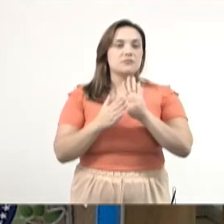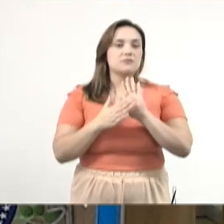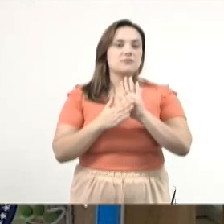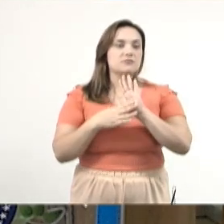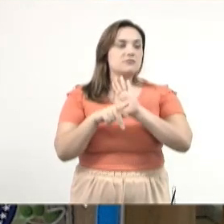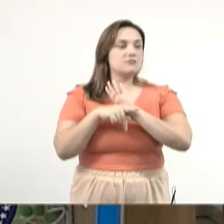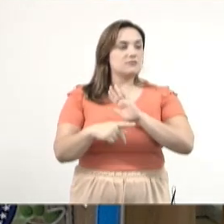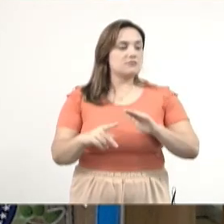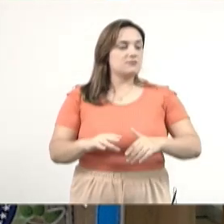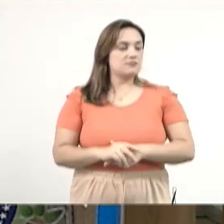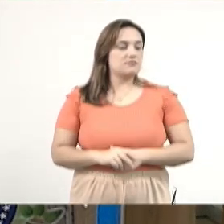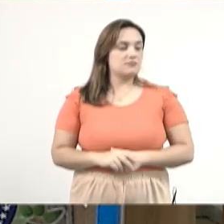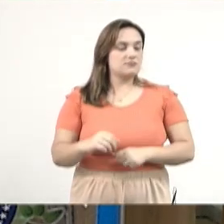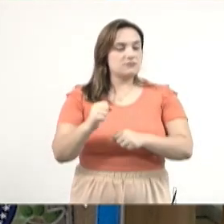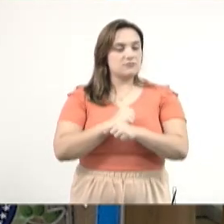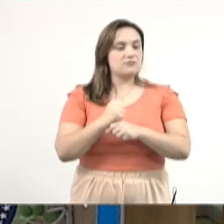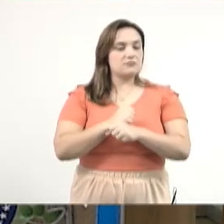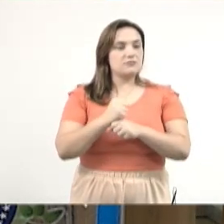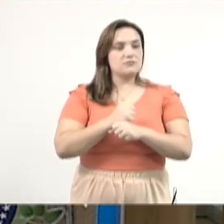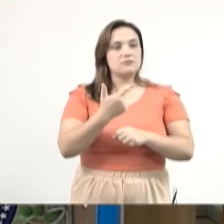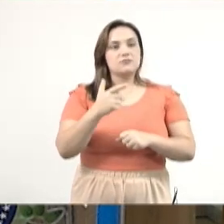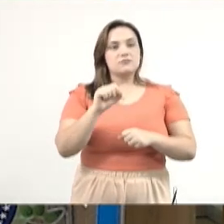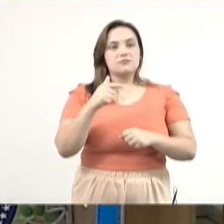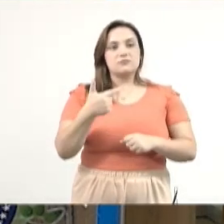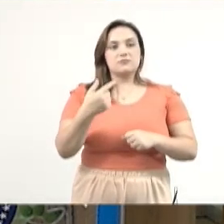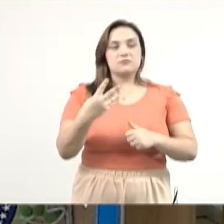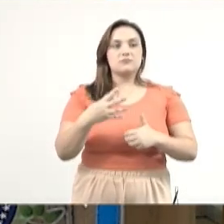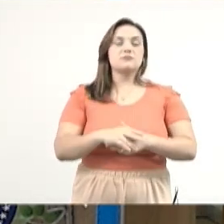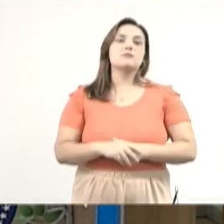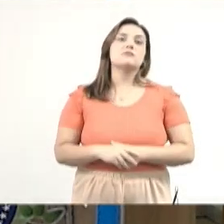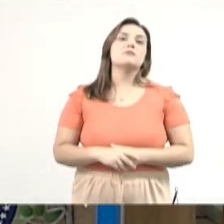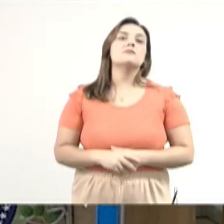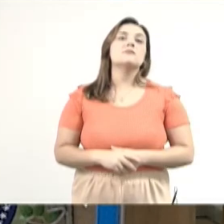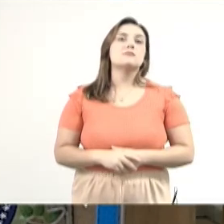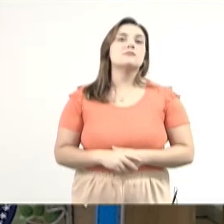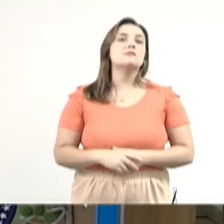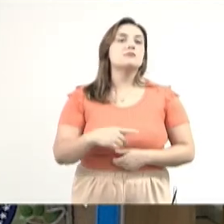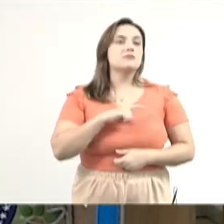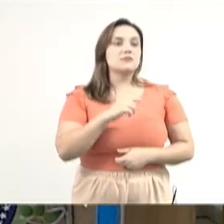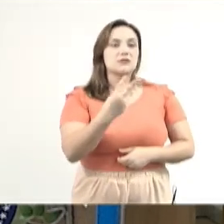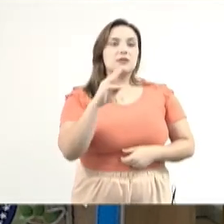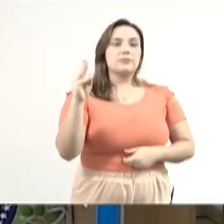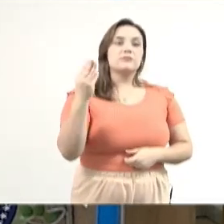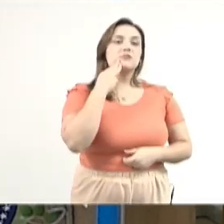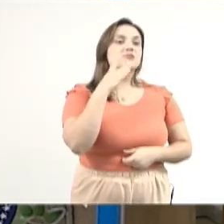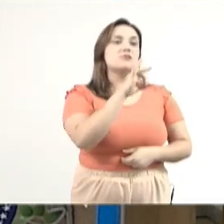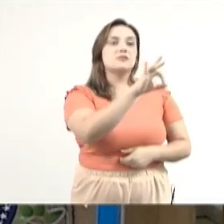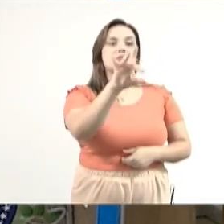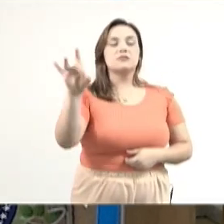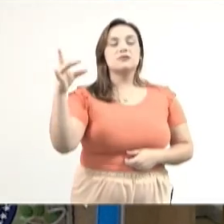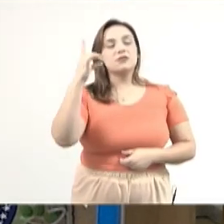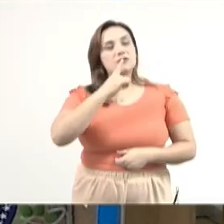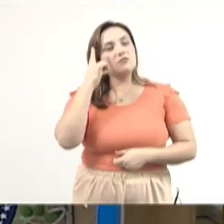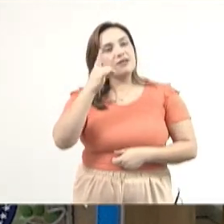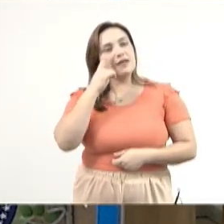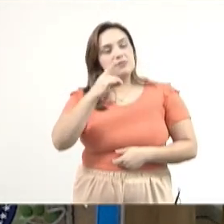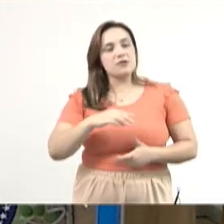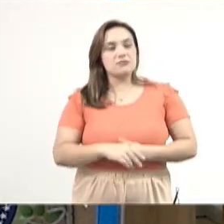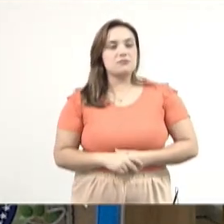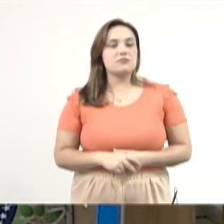Lei Orçamentária Anual de 2024 para emendas parlamentares, 3 milhões por deputado estadual. Ao todo,